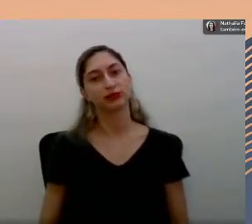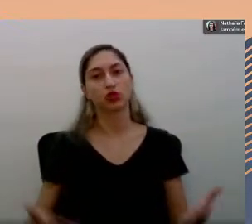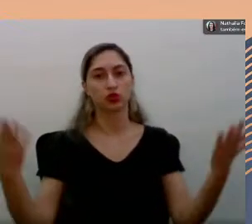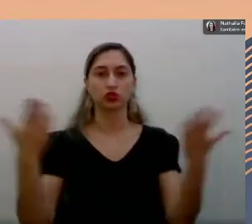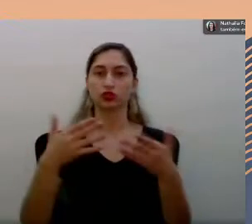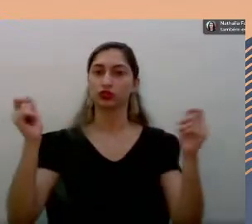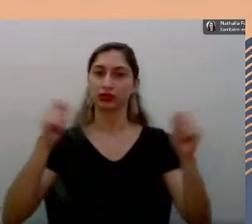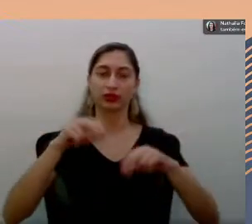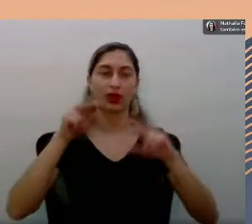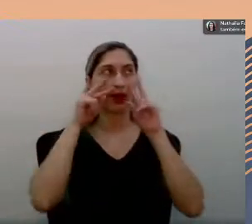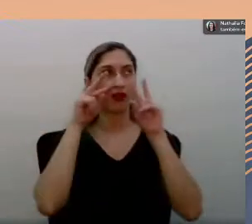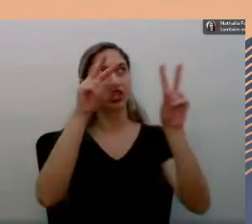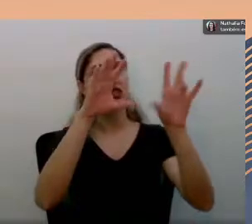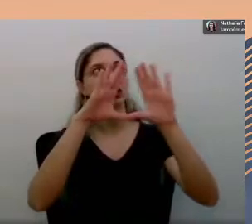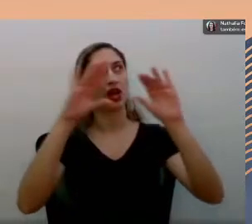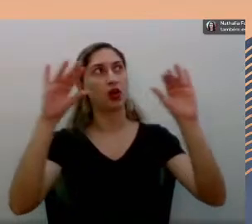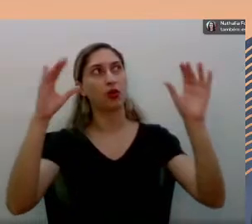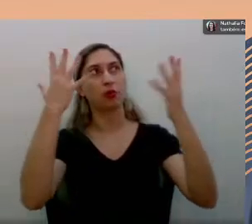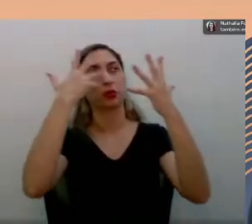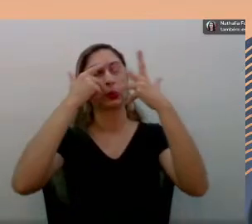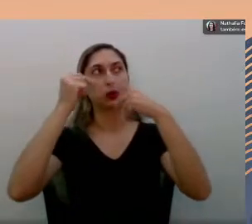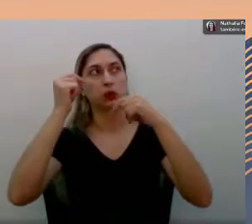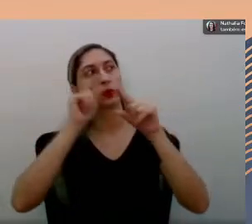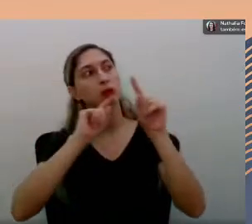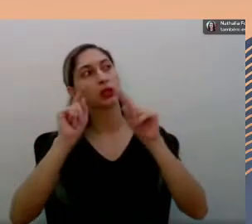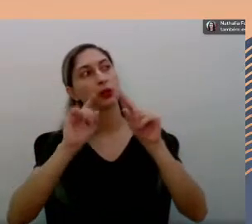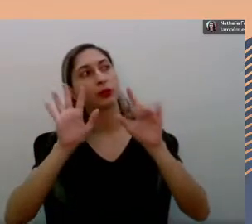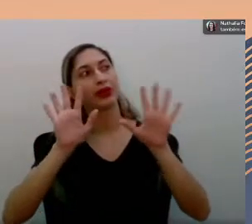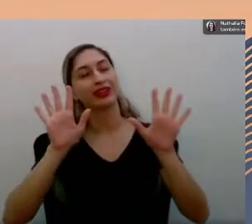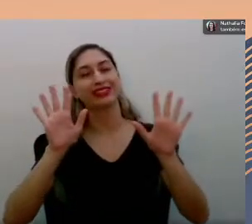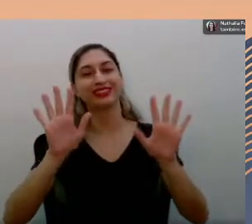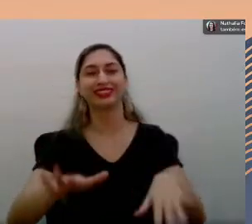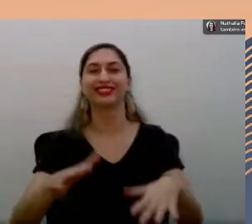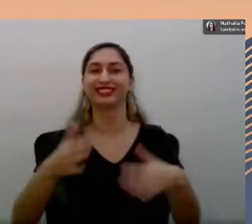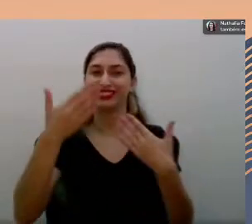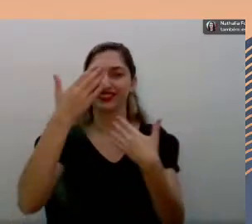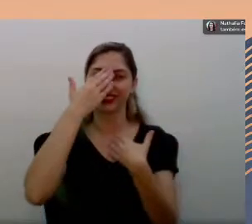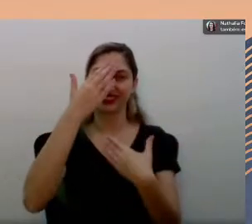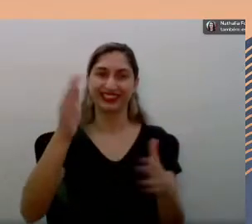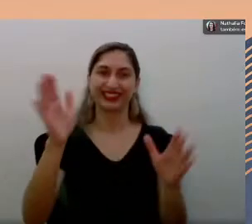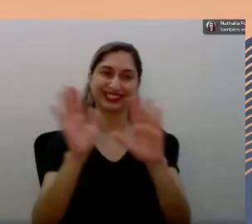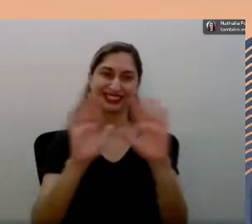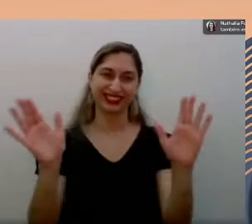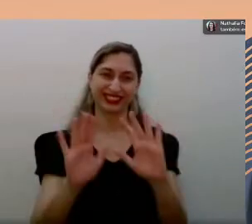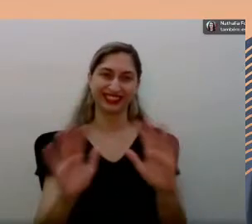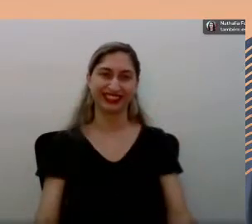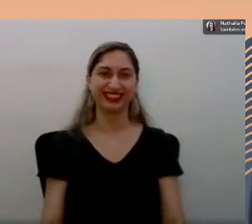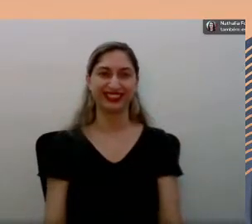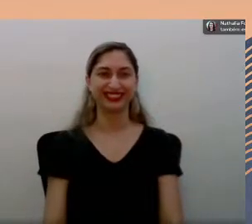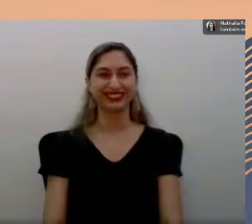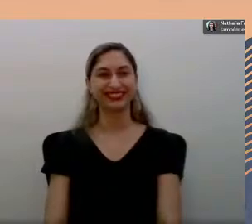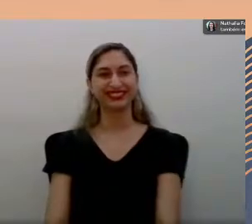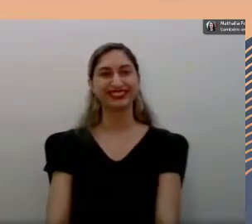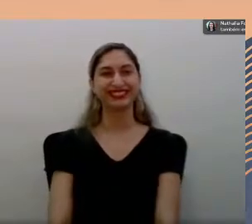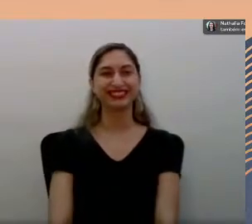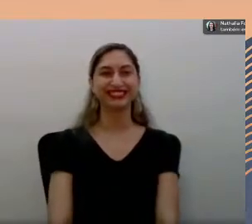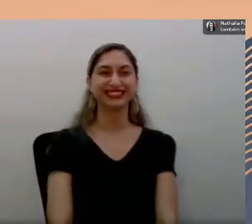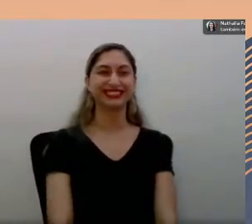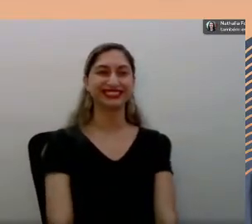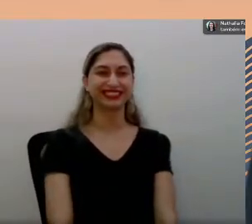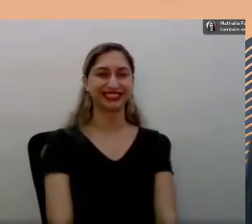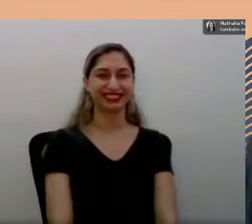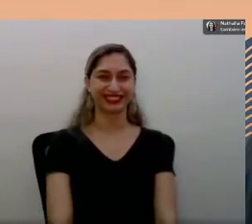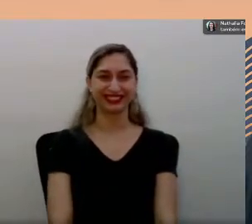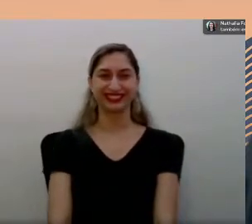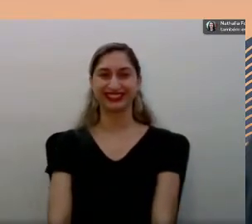rolar mas enfim né Na hora que der eu observo Tá bom até mais gente muito obrigado por vocês terem participado até a